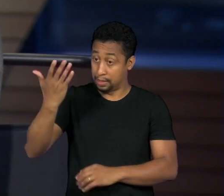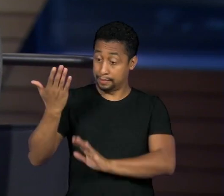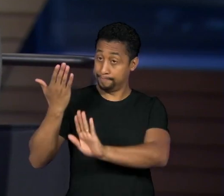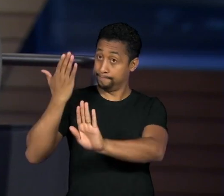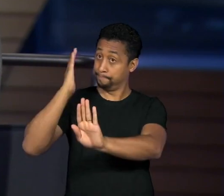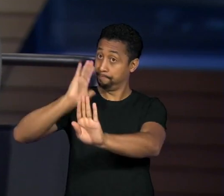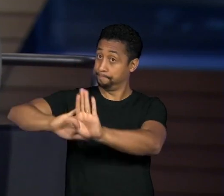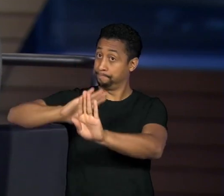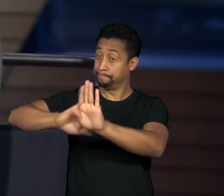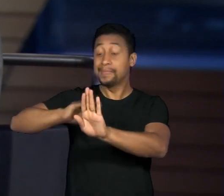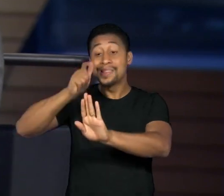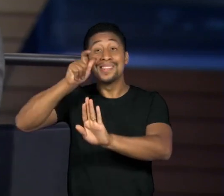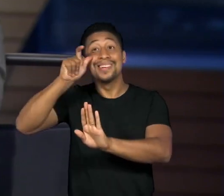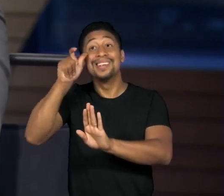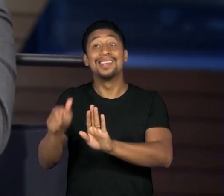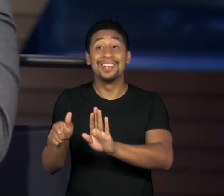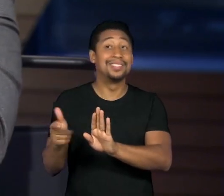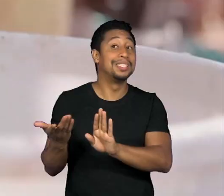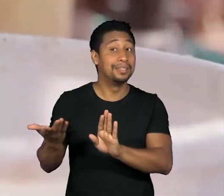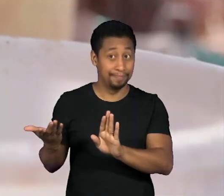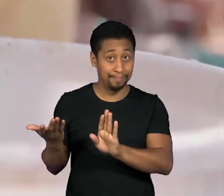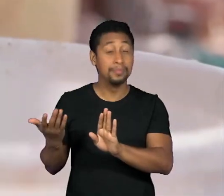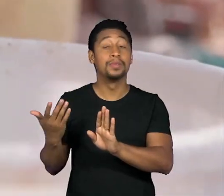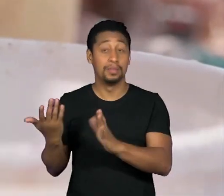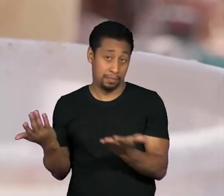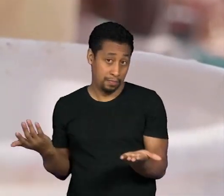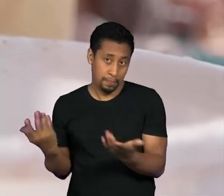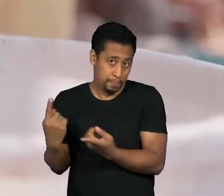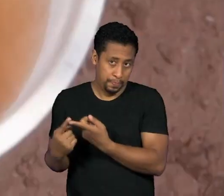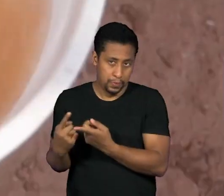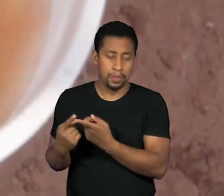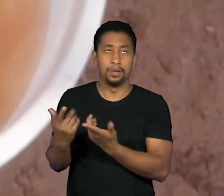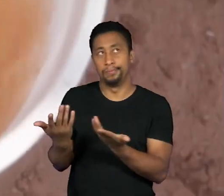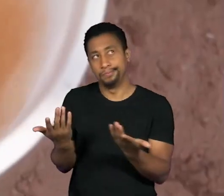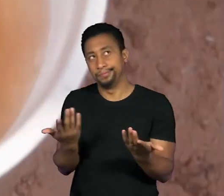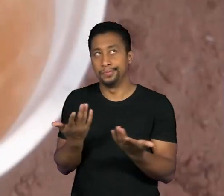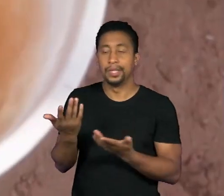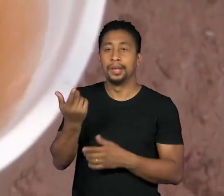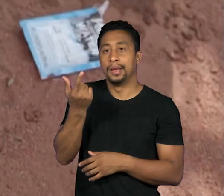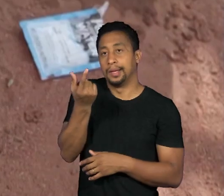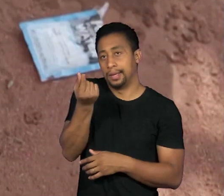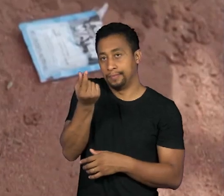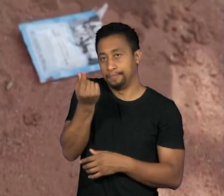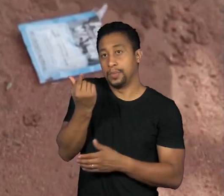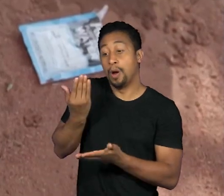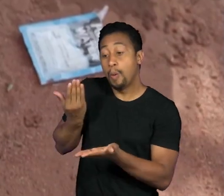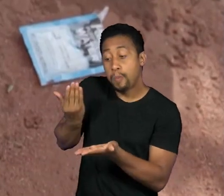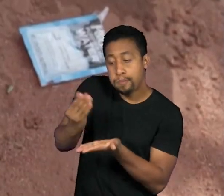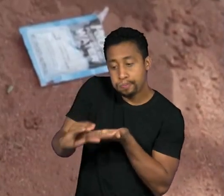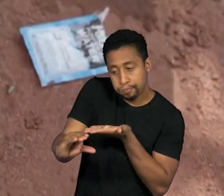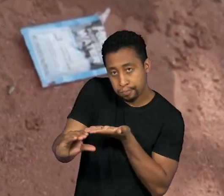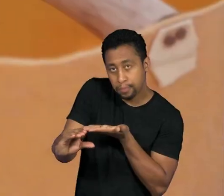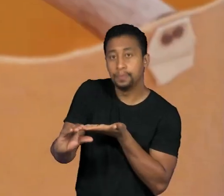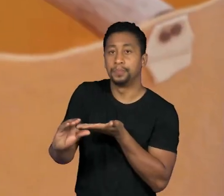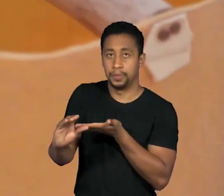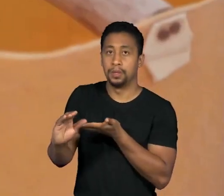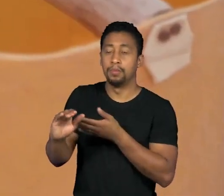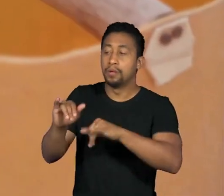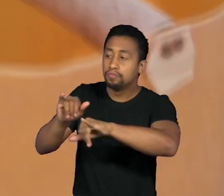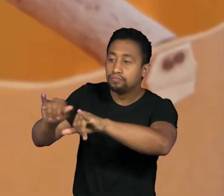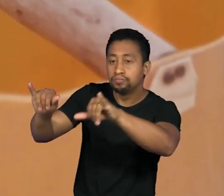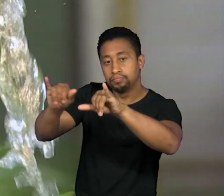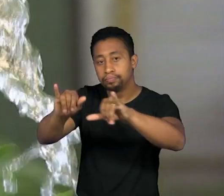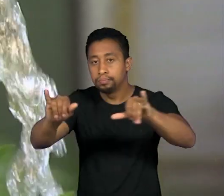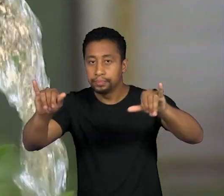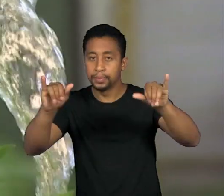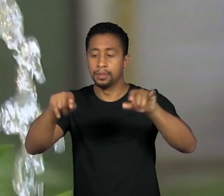dá causa a isso. Veja, nós investimos muito, nós não, mas se investe muito na conscientização individual do consumo de